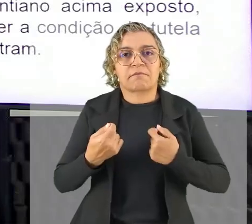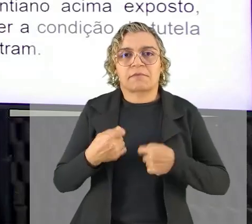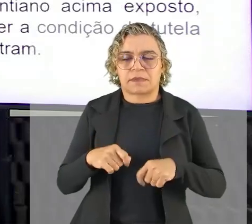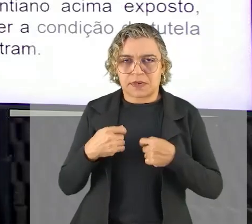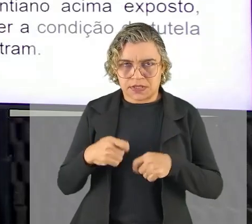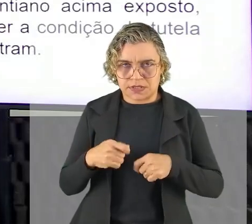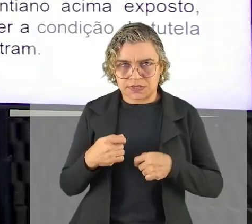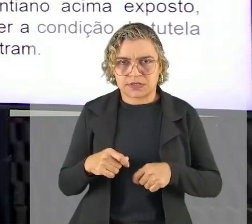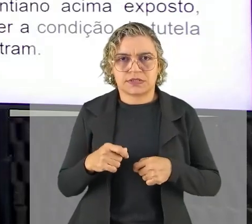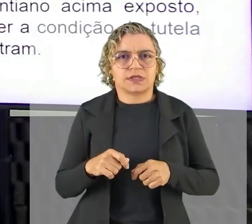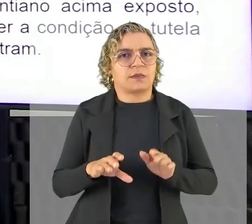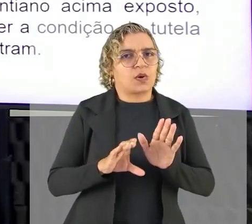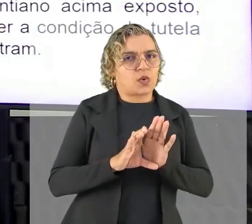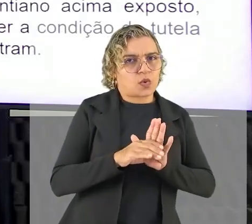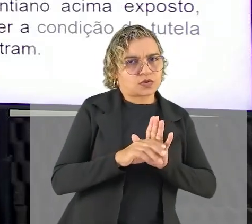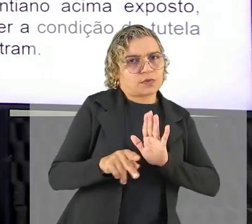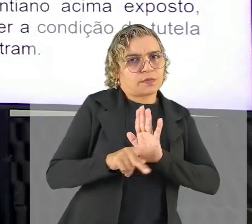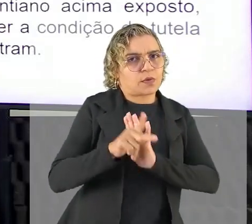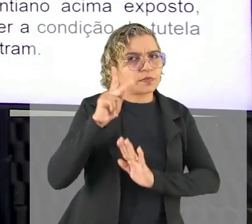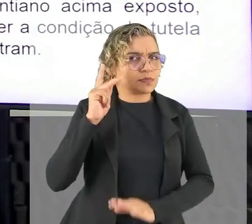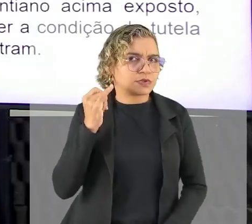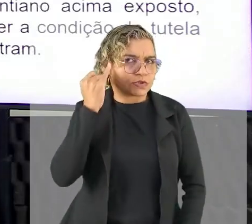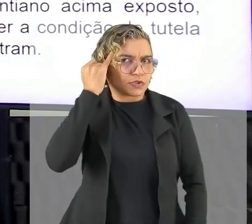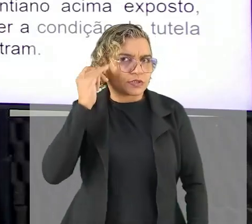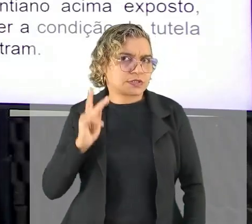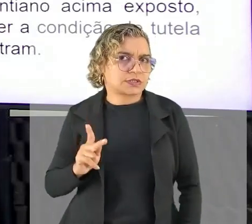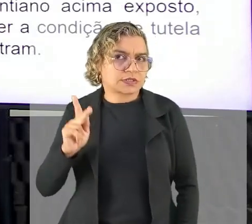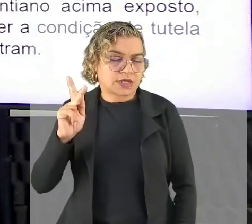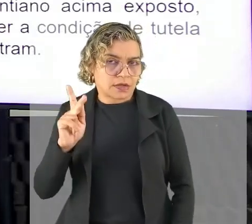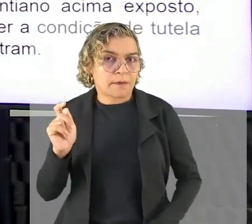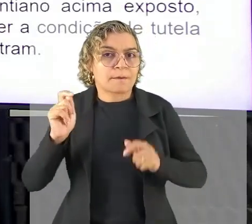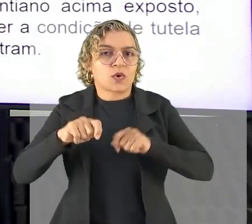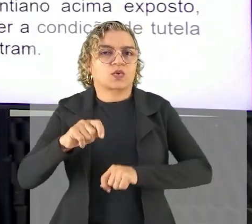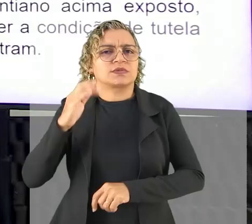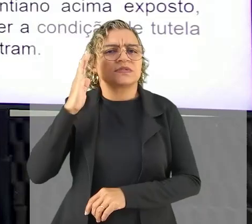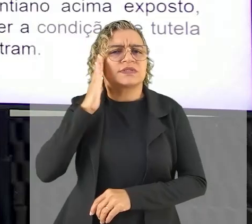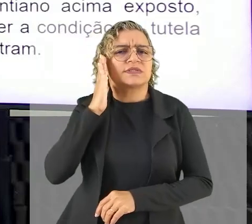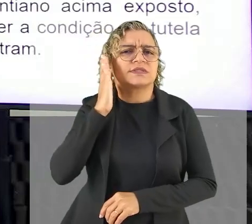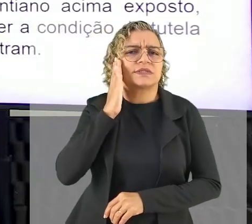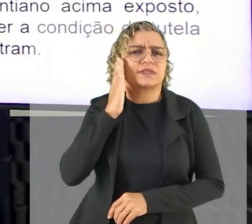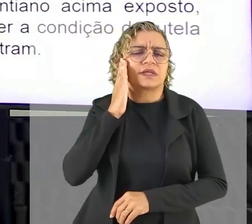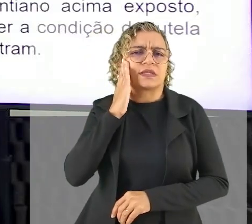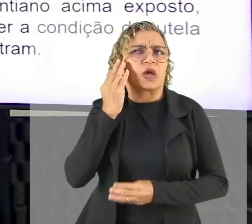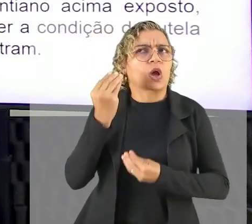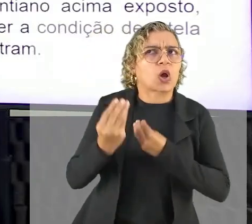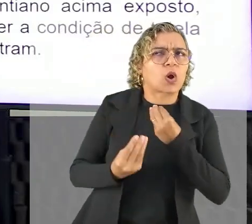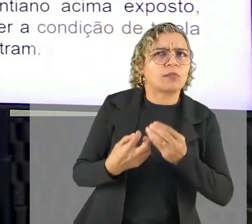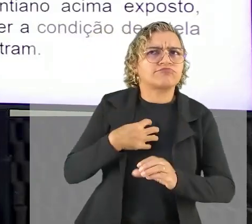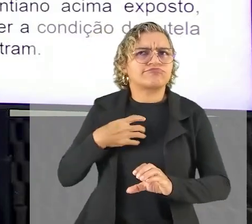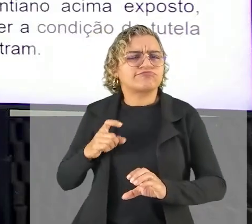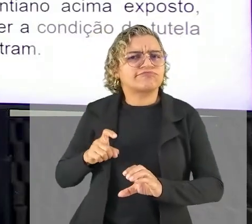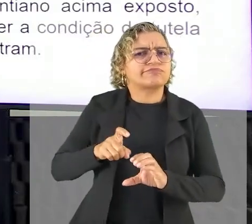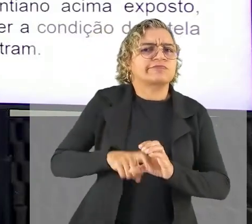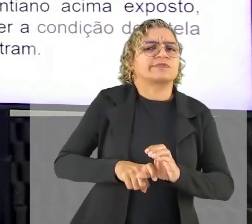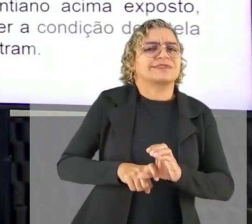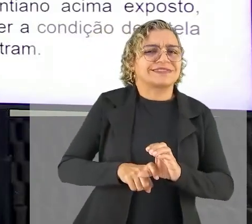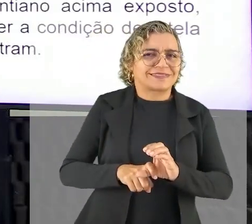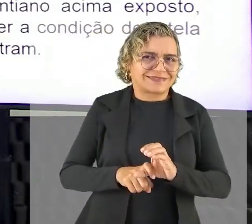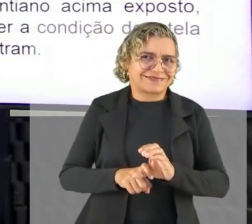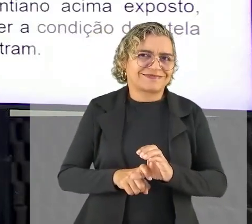esse conceito kantiano acima exposto, para que se possa entender a condição de tutela que os seres se